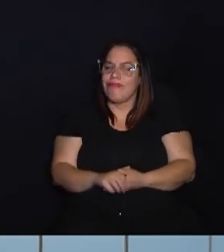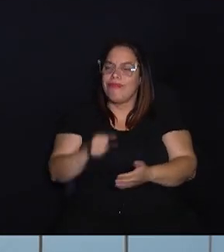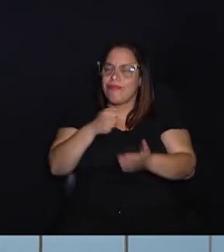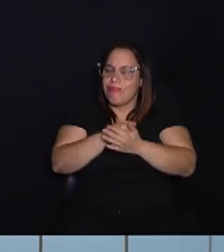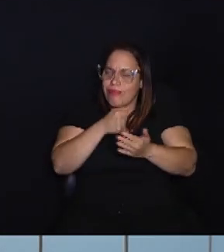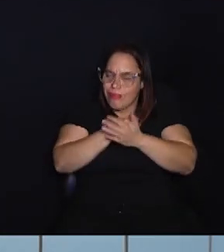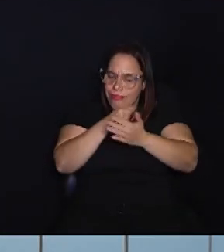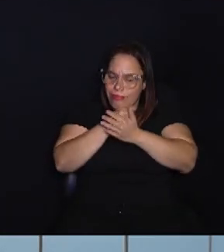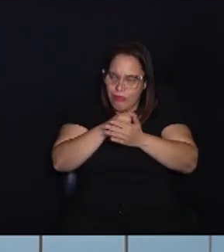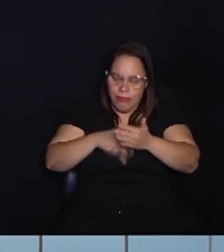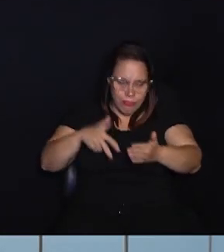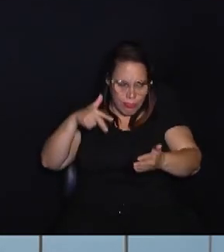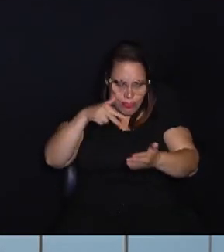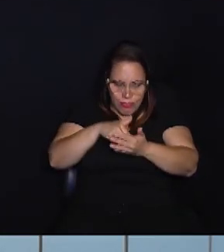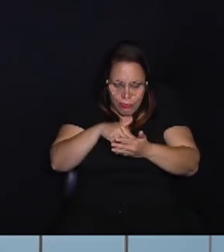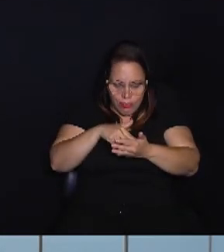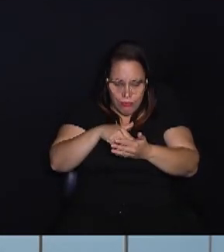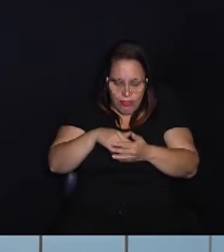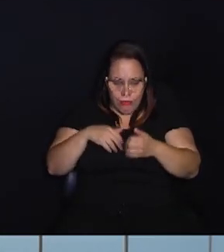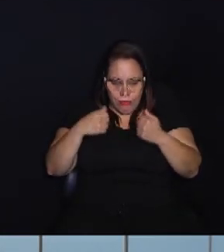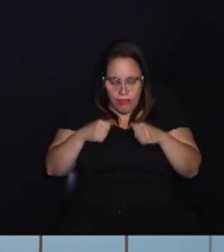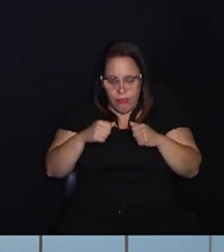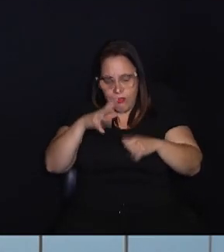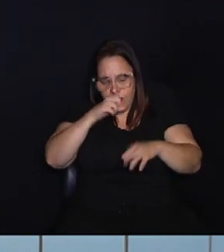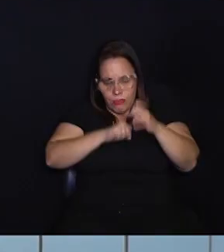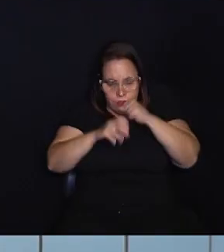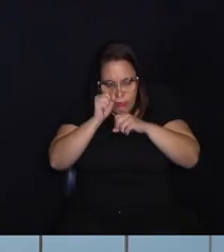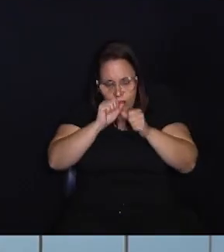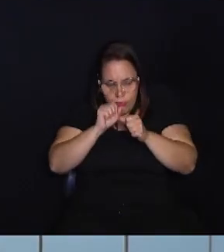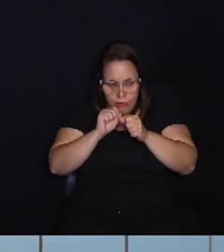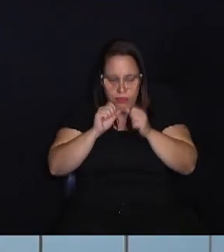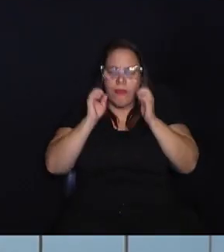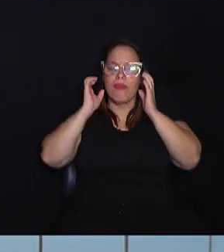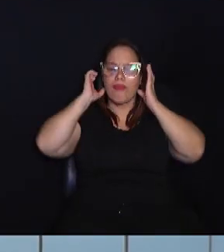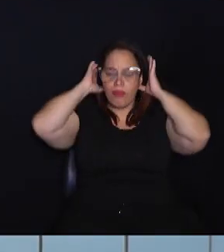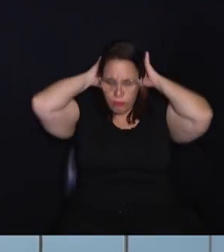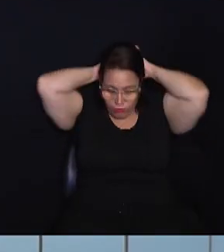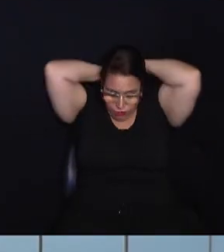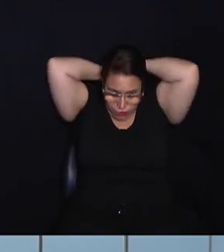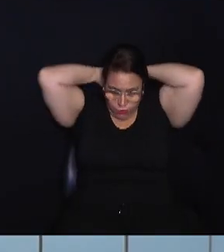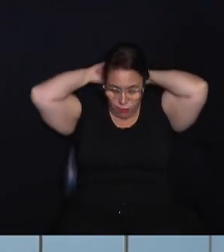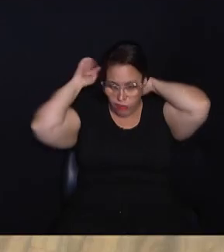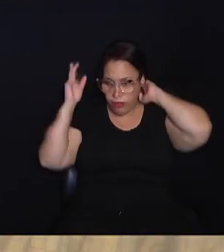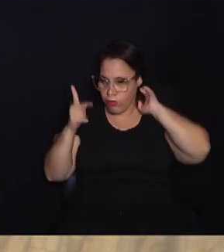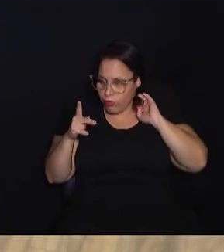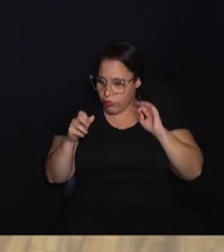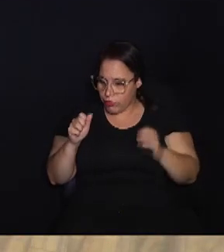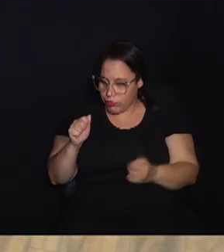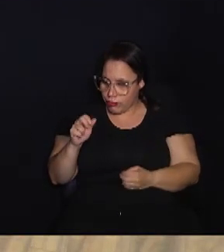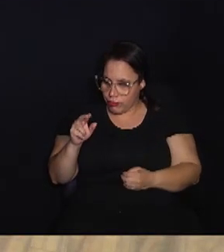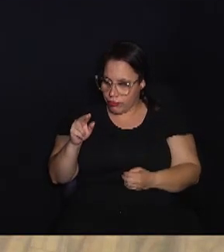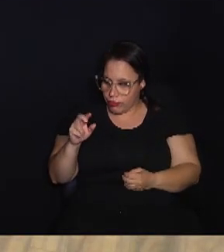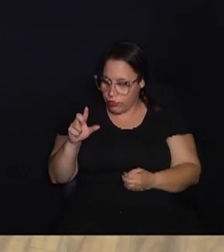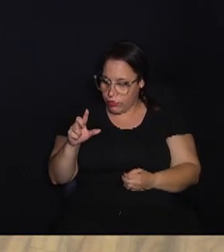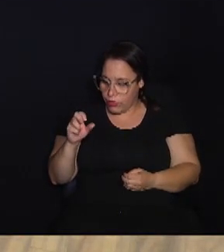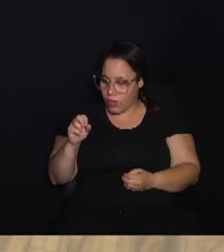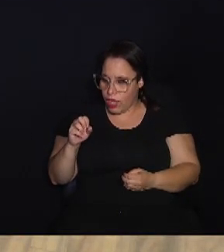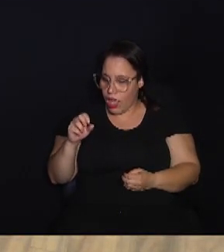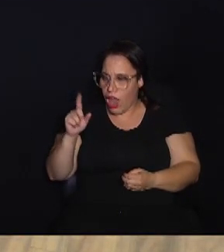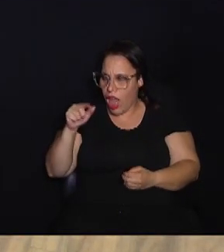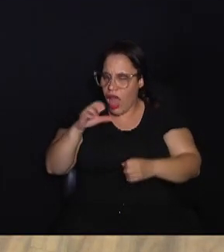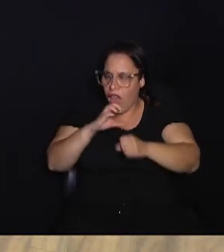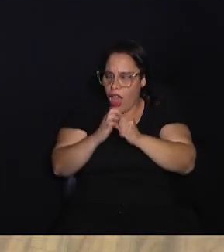que está colocada e a gente precisa aprender a fazer. Né? Paulo, é um efeito da pandemia ainda? Então, eu